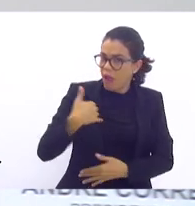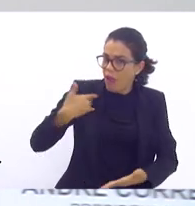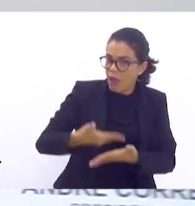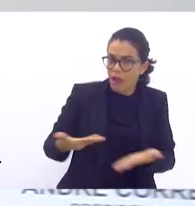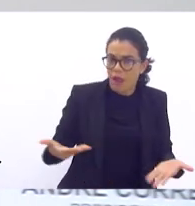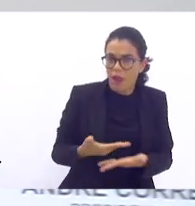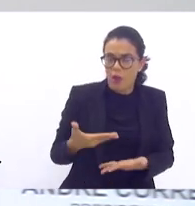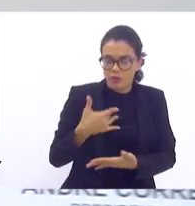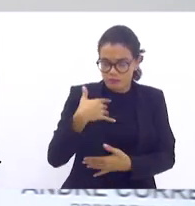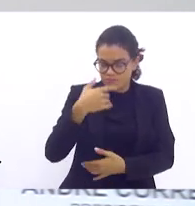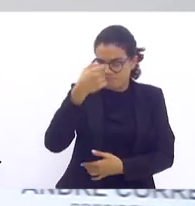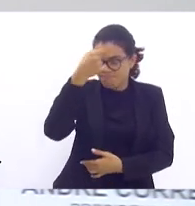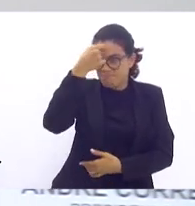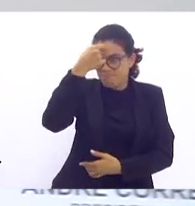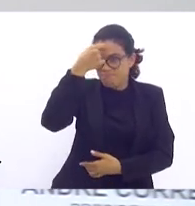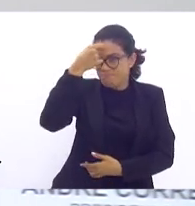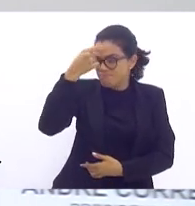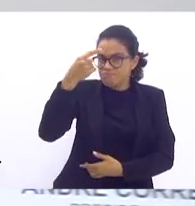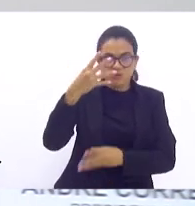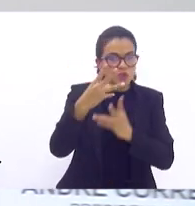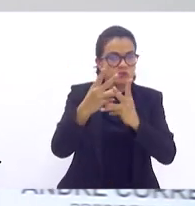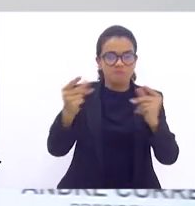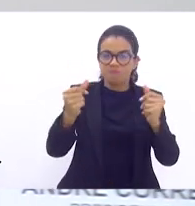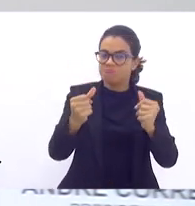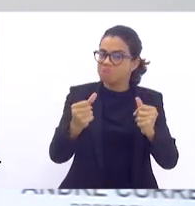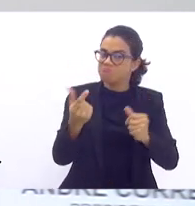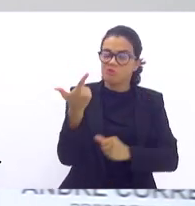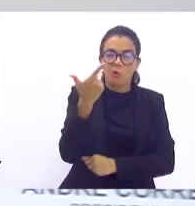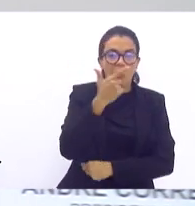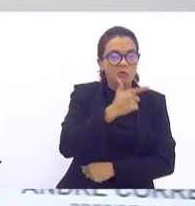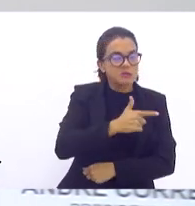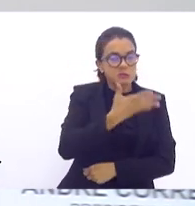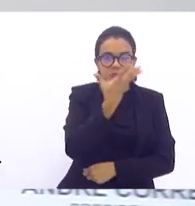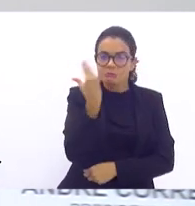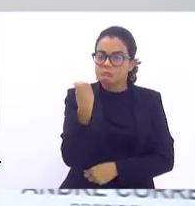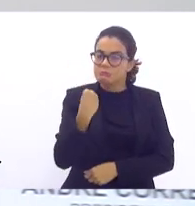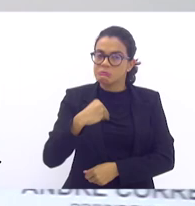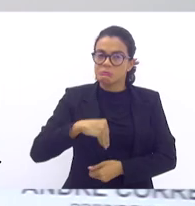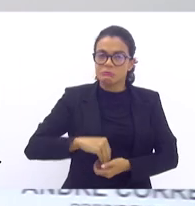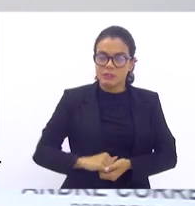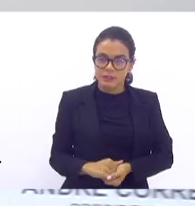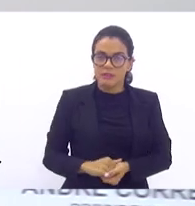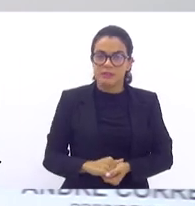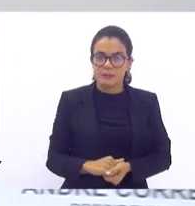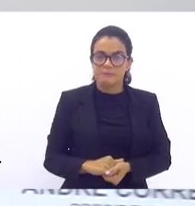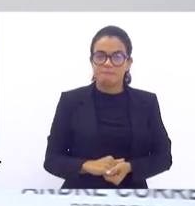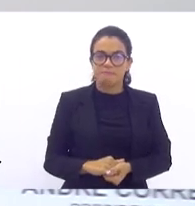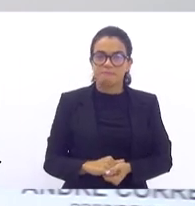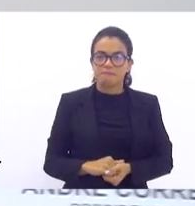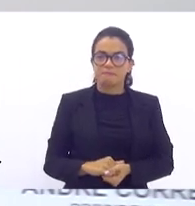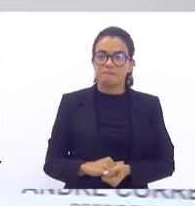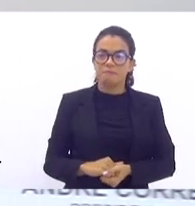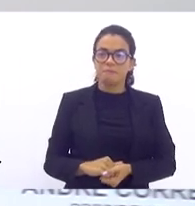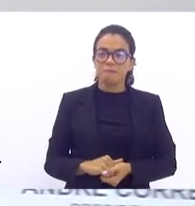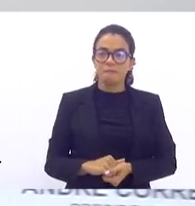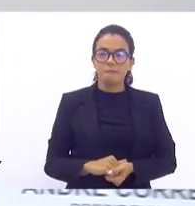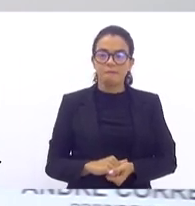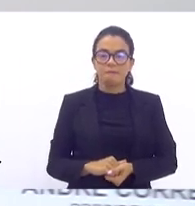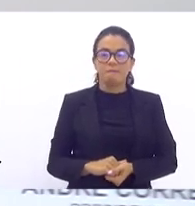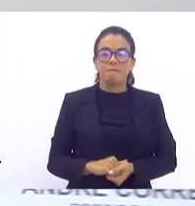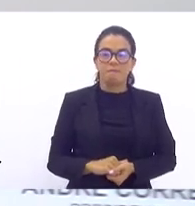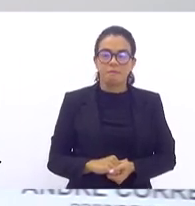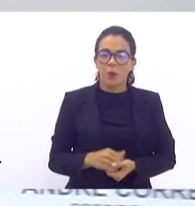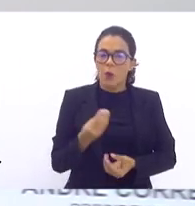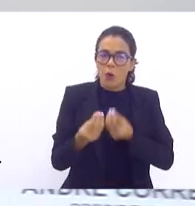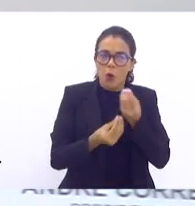essa cena não me não me deixa pensar nesse